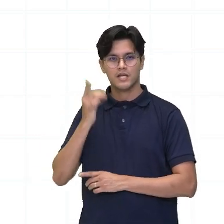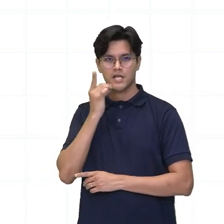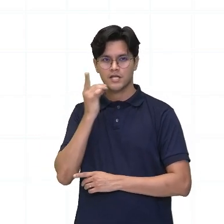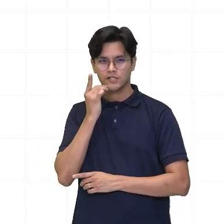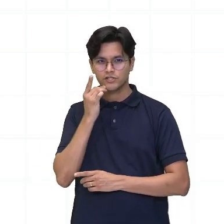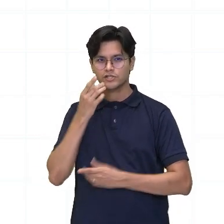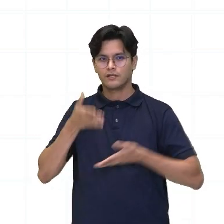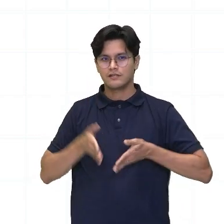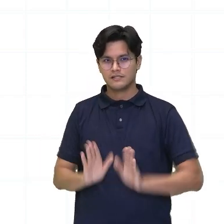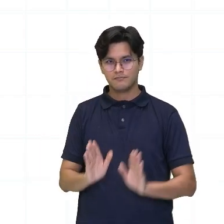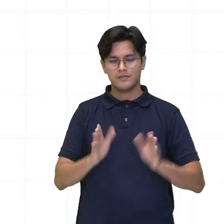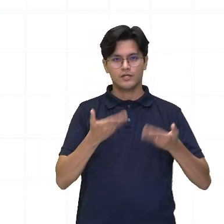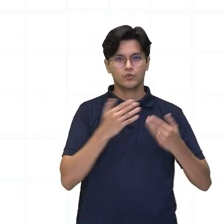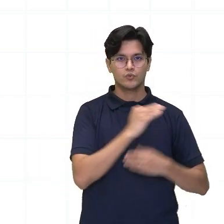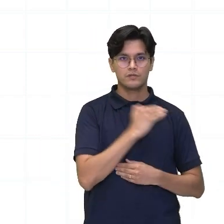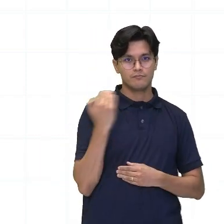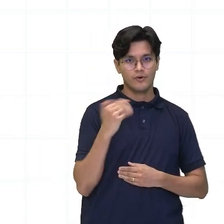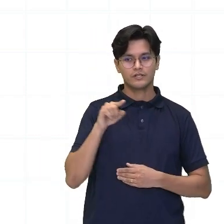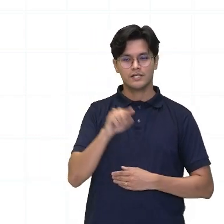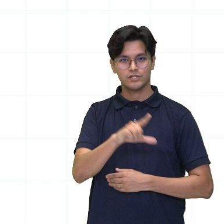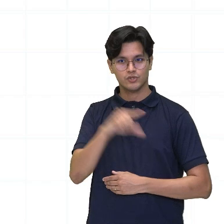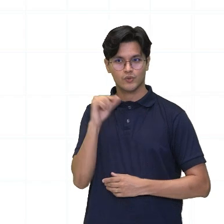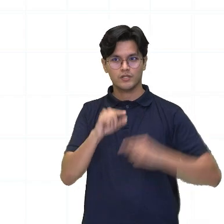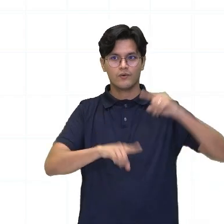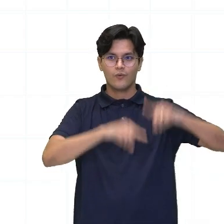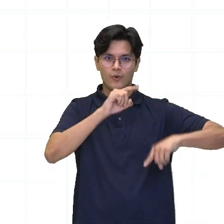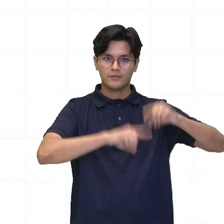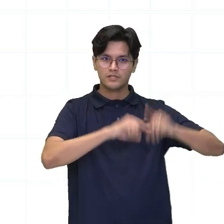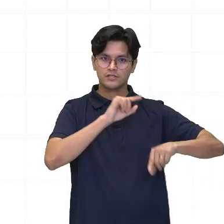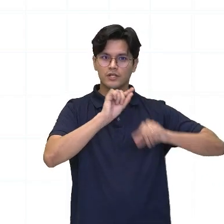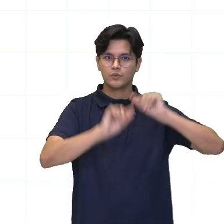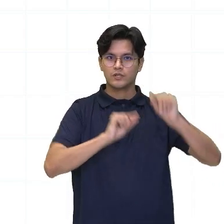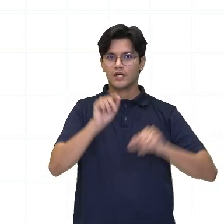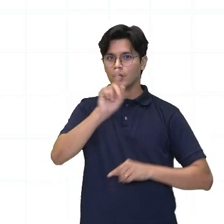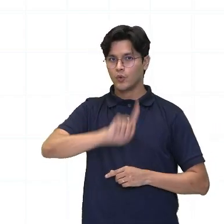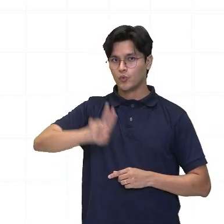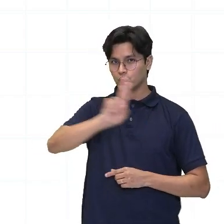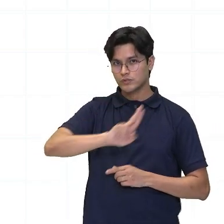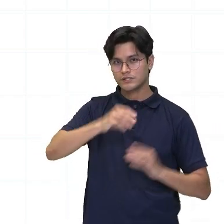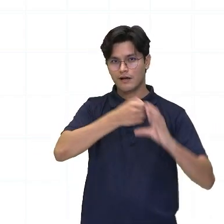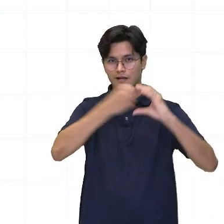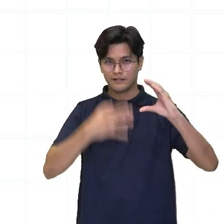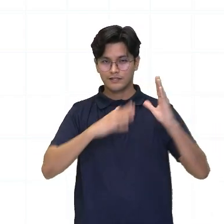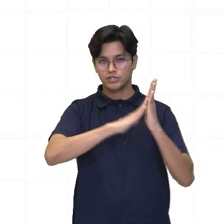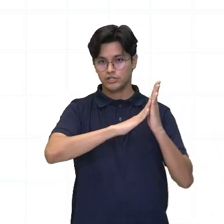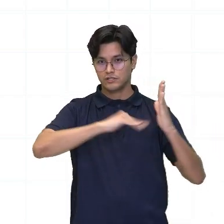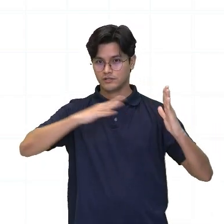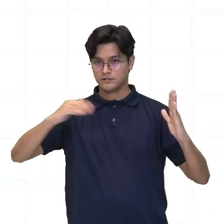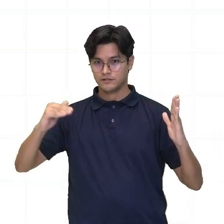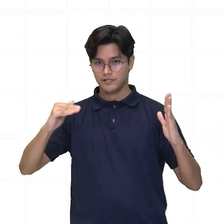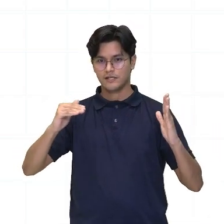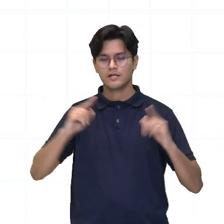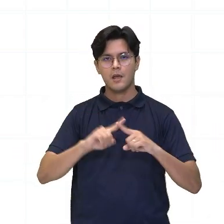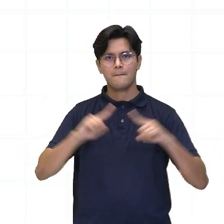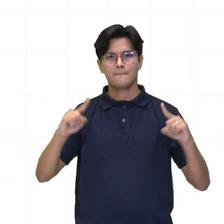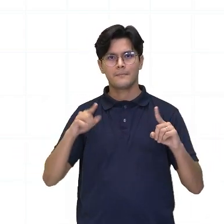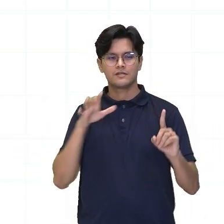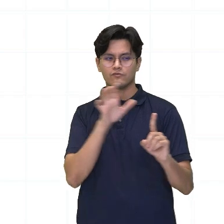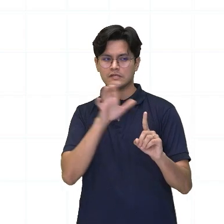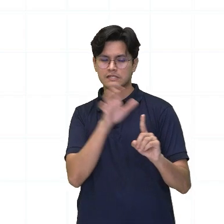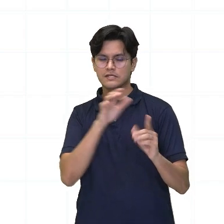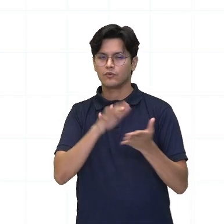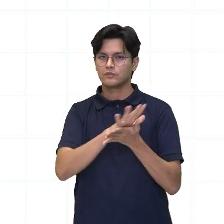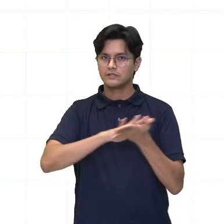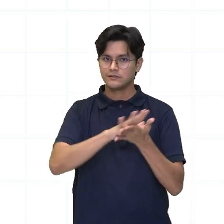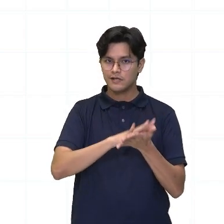que não seria apreciado por seu aspecto estético. E sem fazer nenhuma intervenção, assinou.